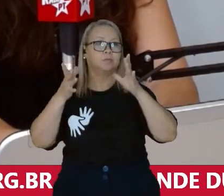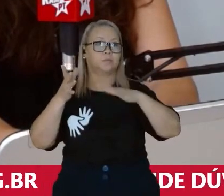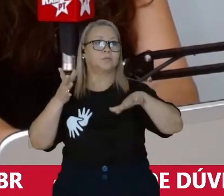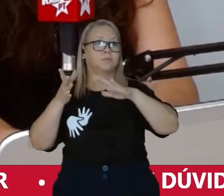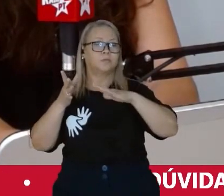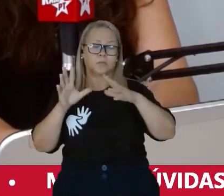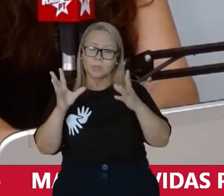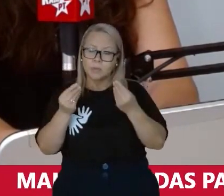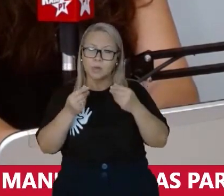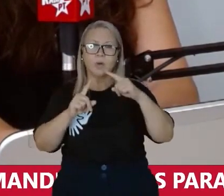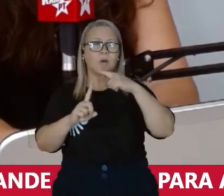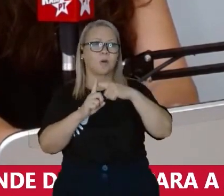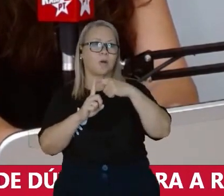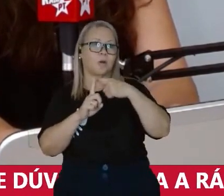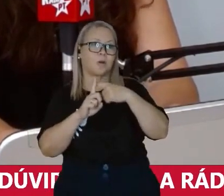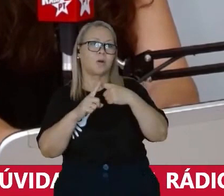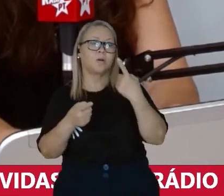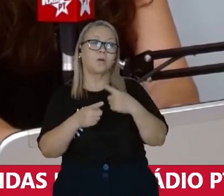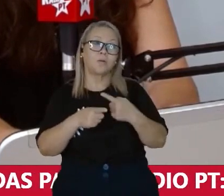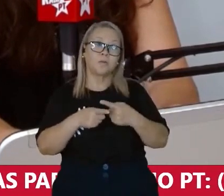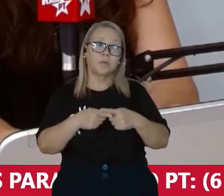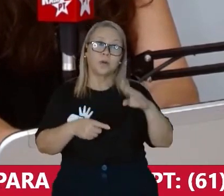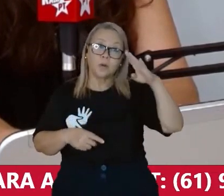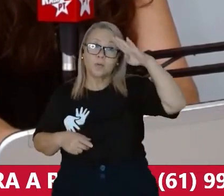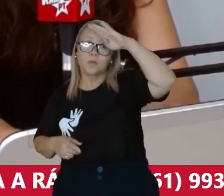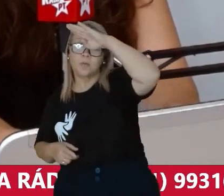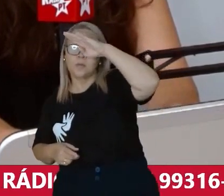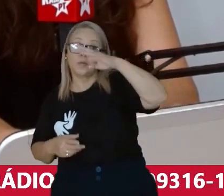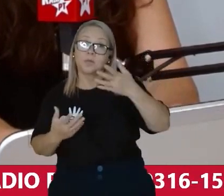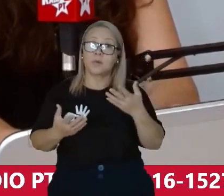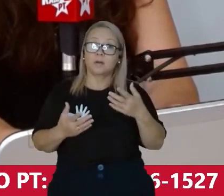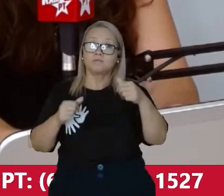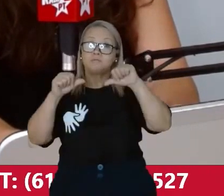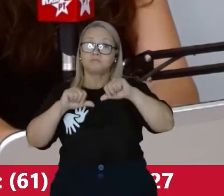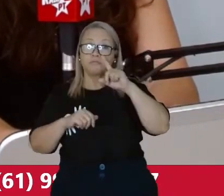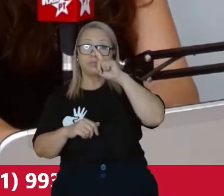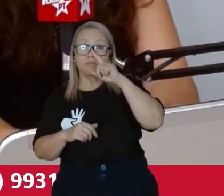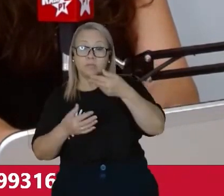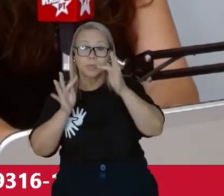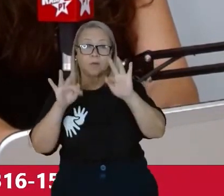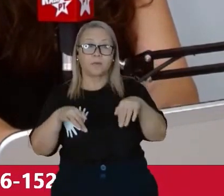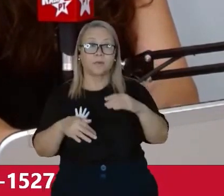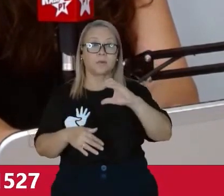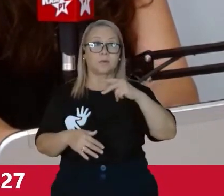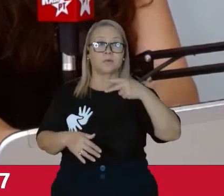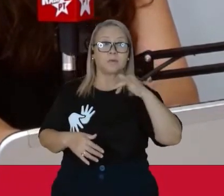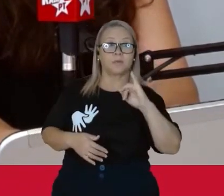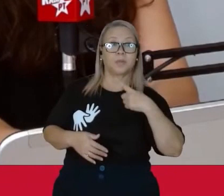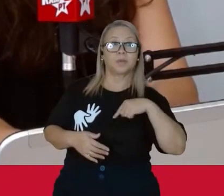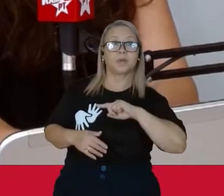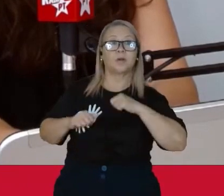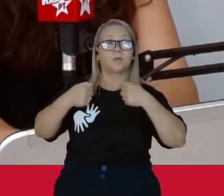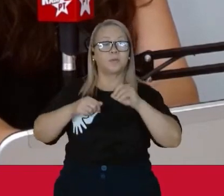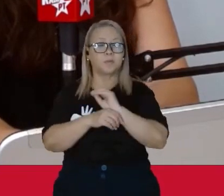foi muito positivo porque colocou o bolsonarismo na defensiva. Só que com o final dessa CPI, a gente precisa